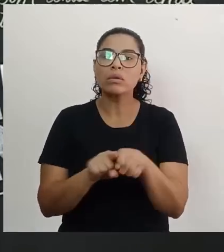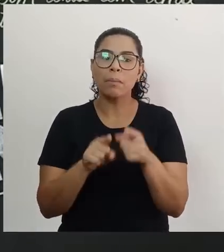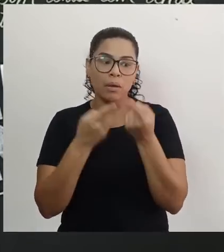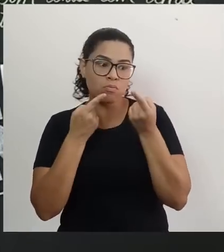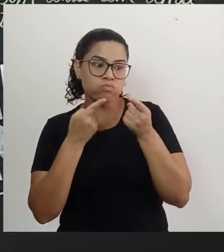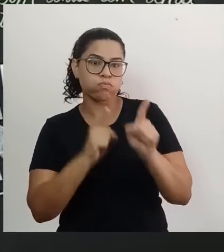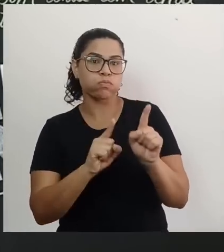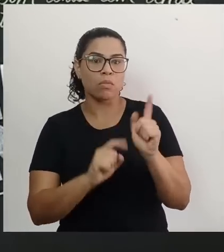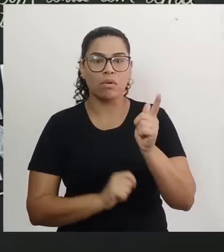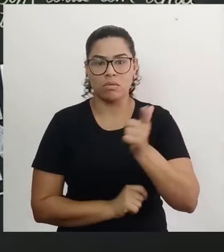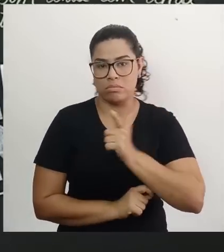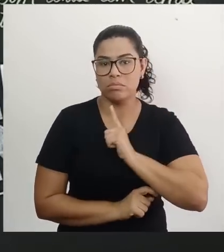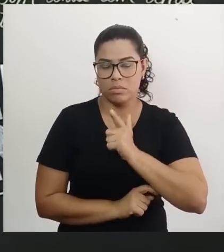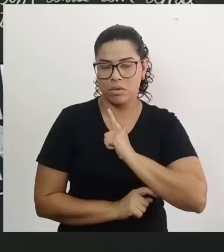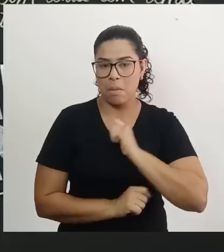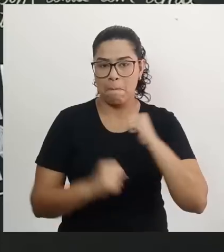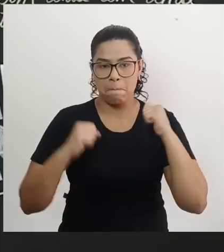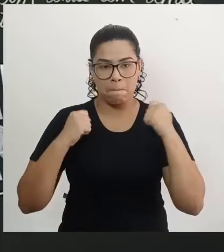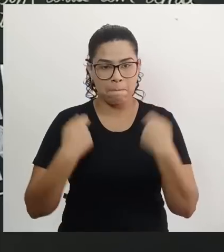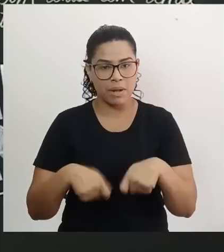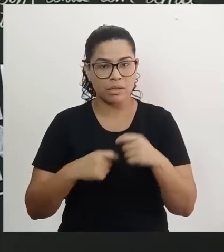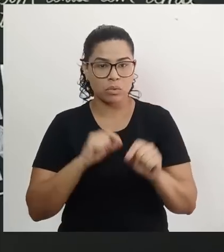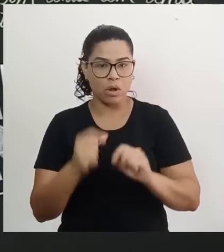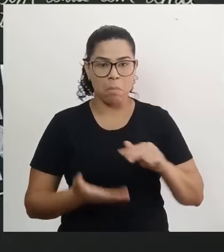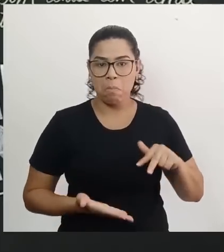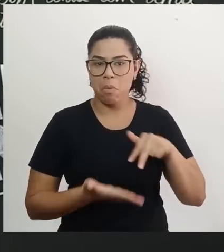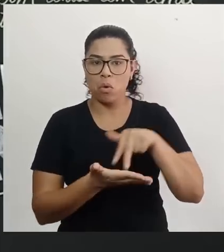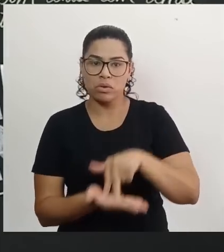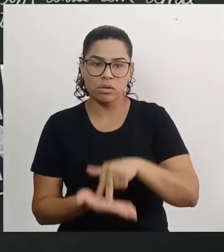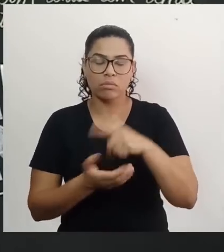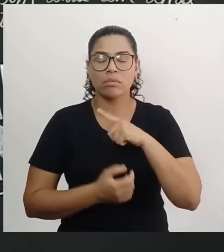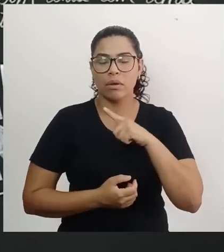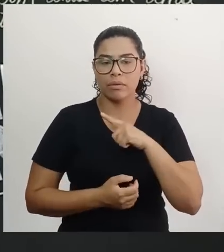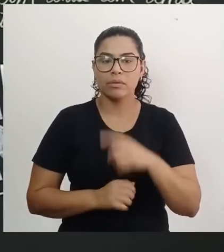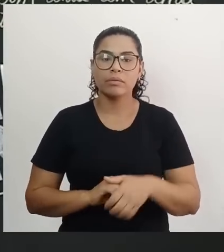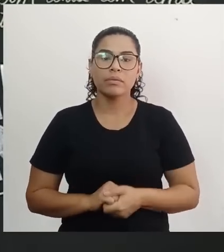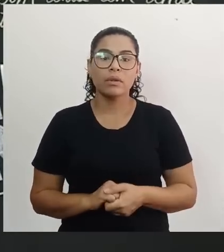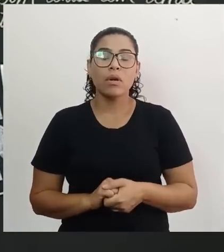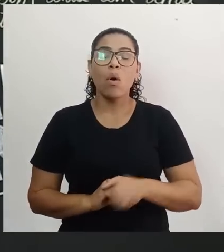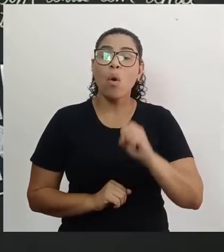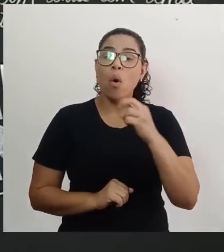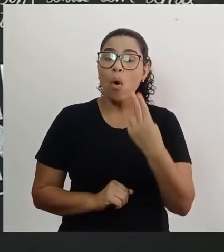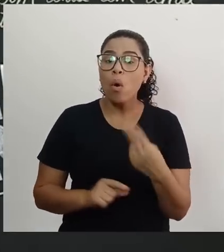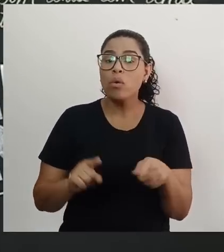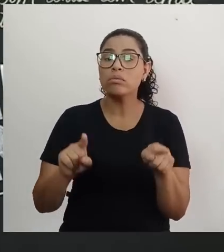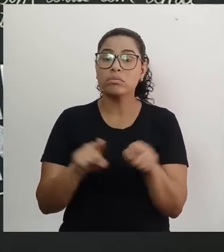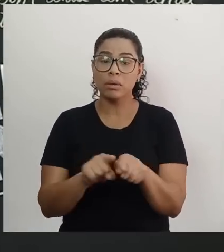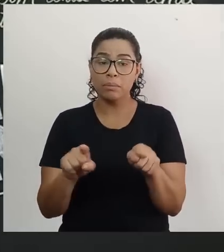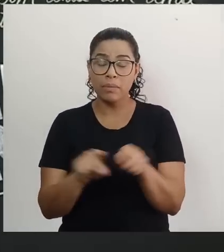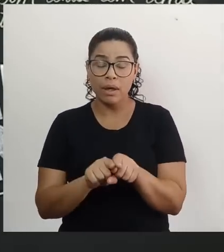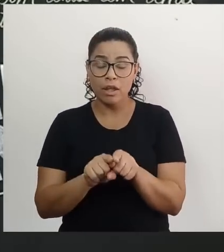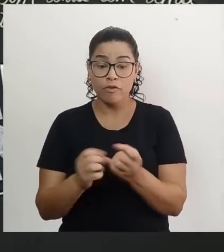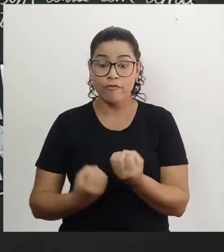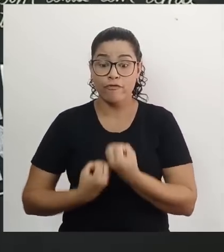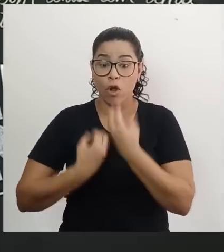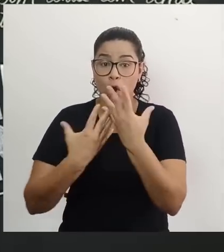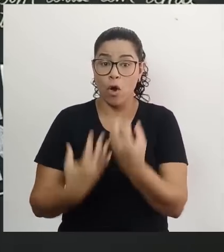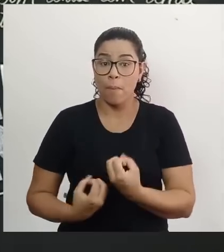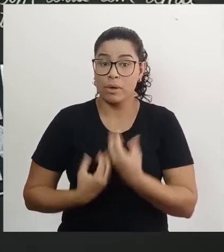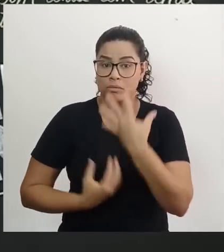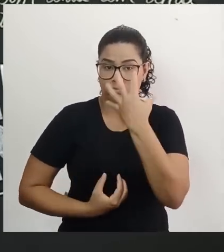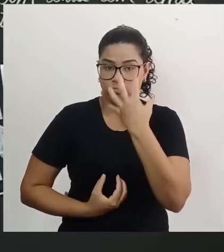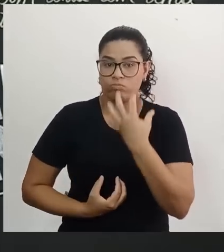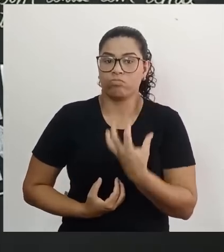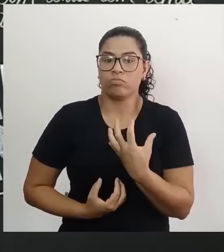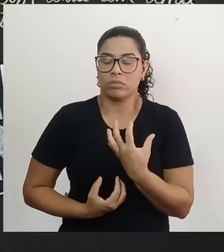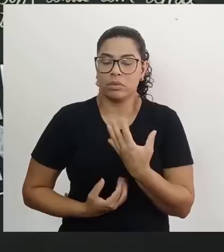coisa, ou seja, ele precisa se defender, ele precisa se posicionar, ou em algum momento sério do ponto de vista das informações e